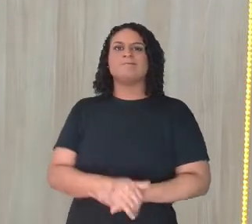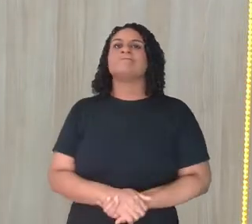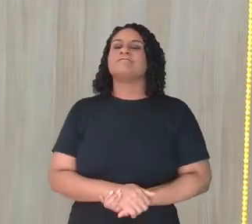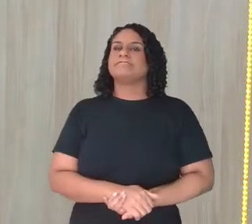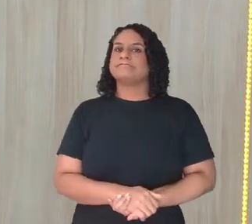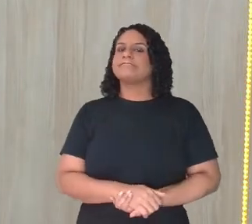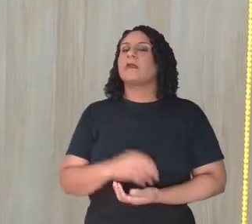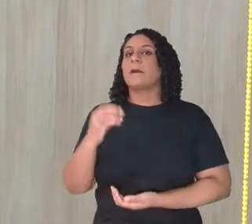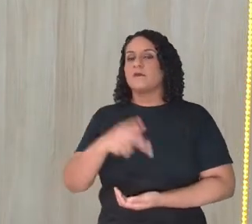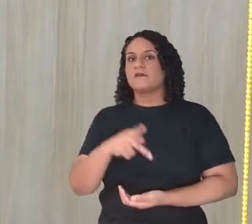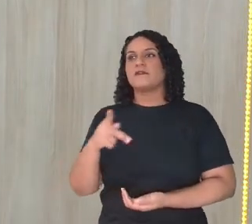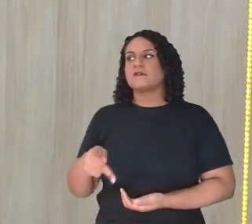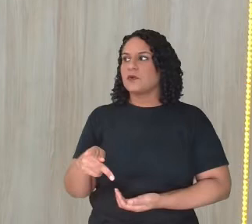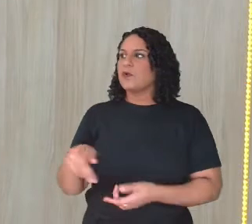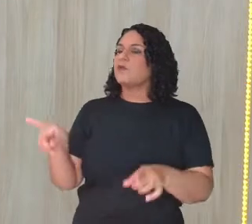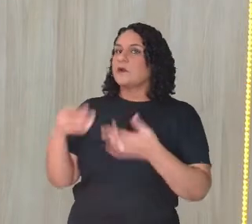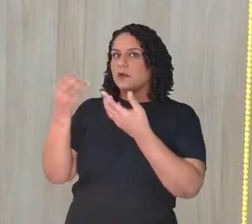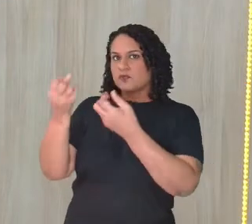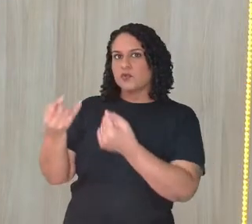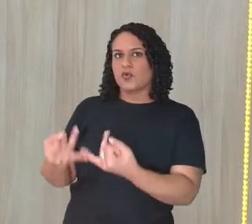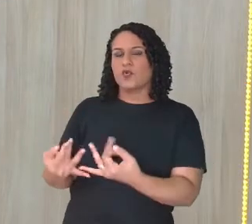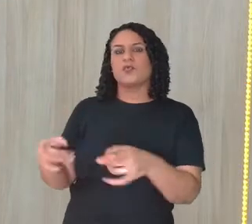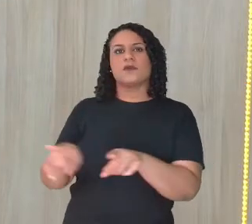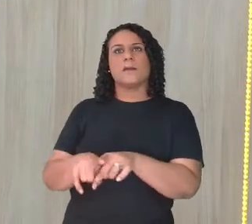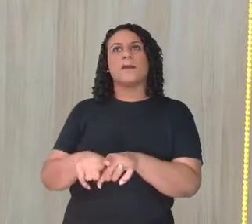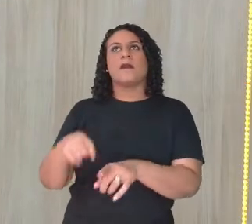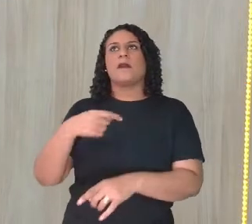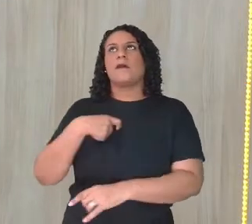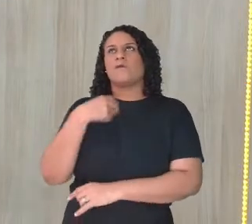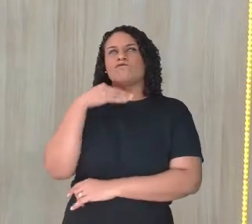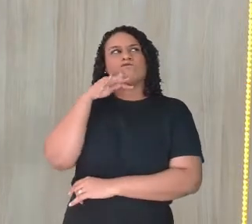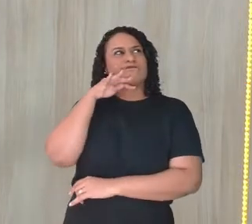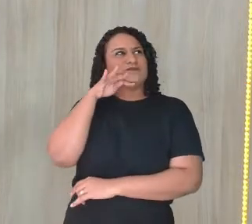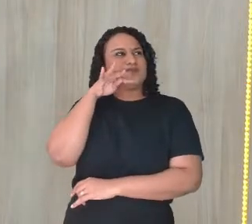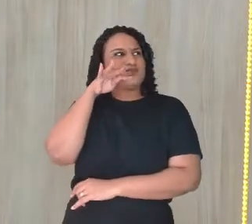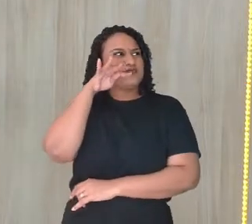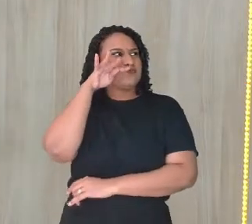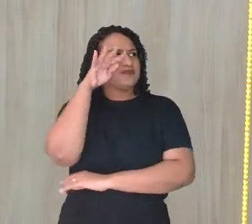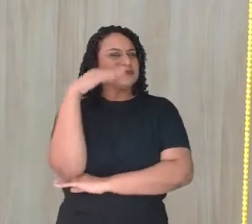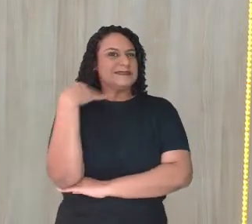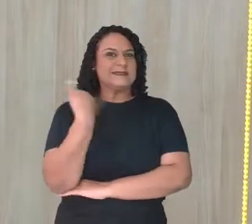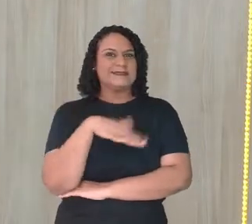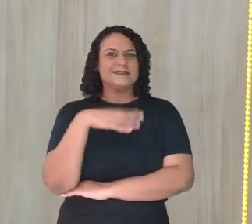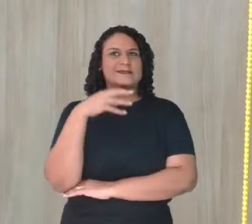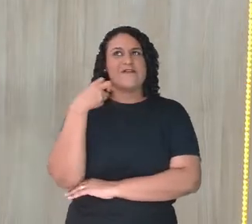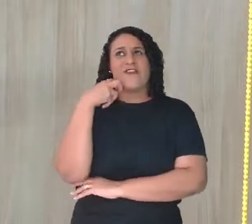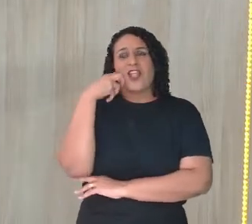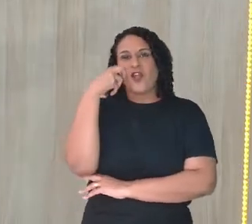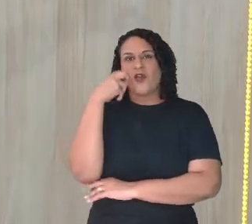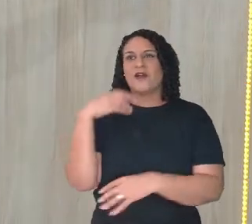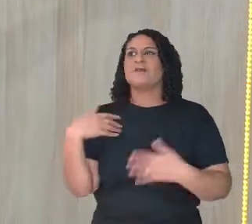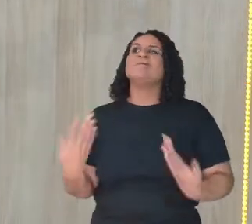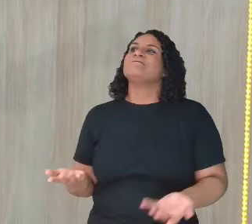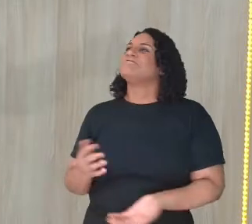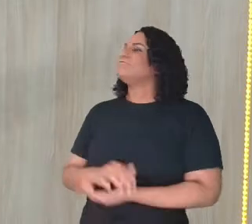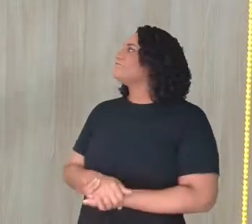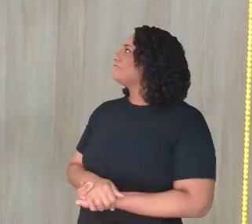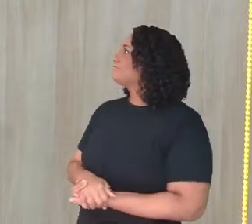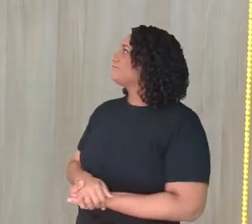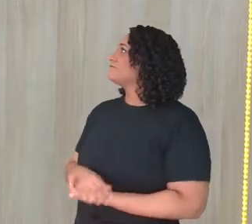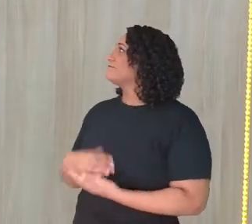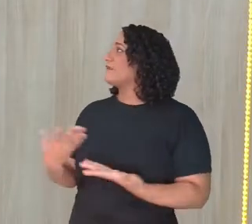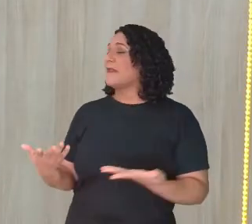e eu também compartilho disso, sempre foi muito tímida. Olha, Exato. Eis que na TV.